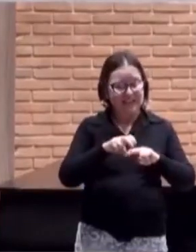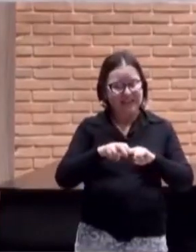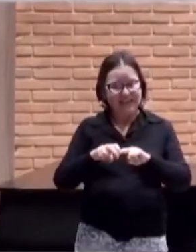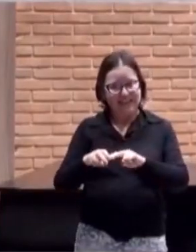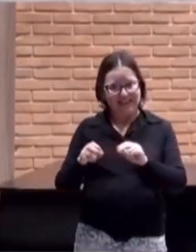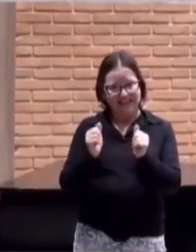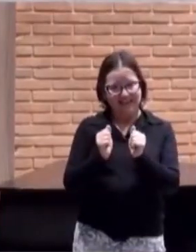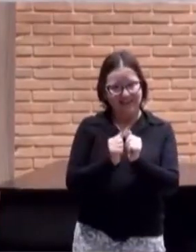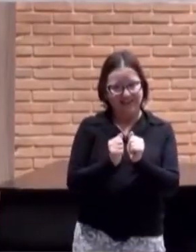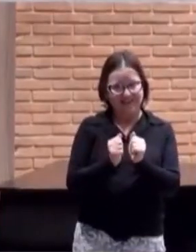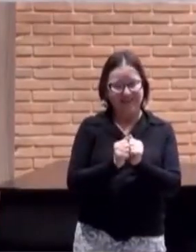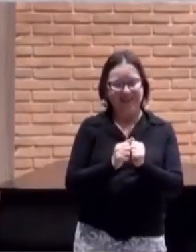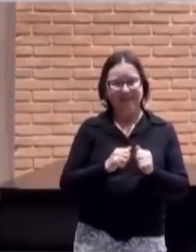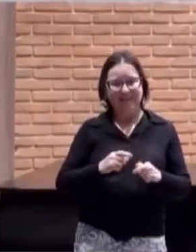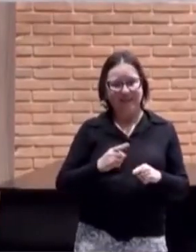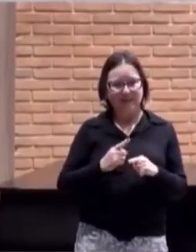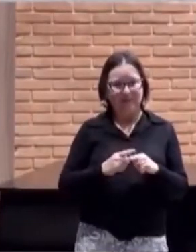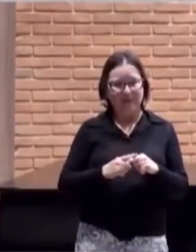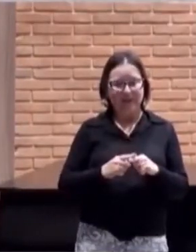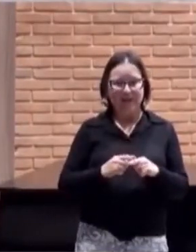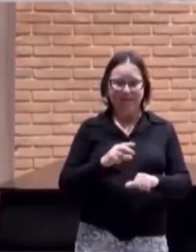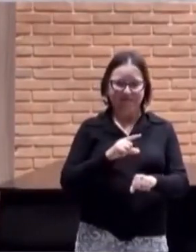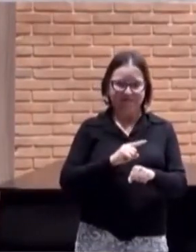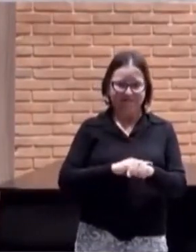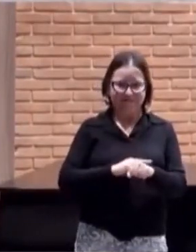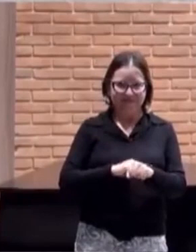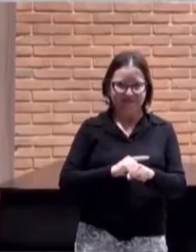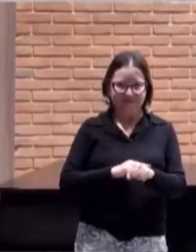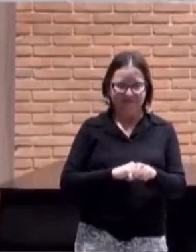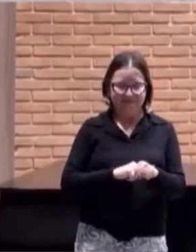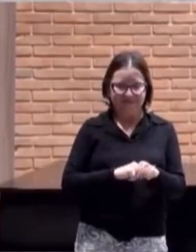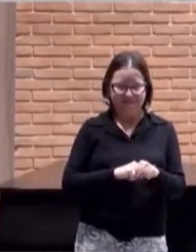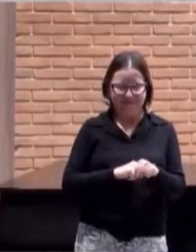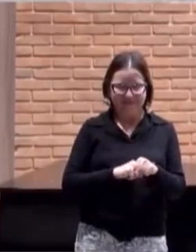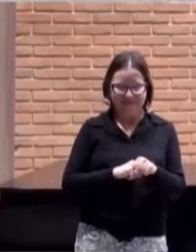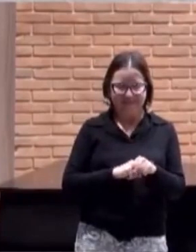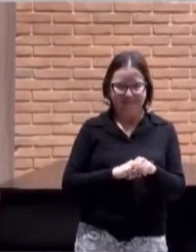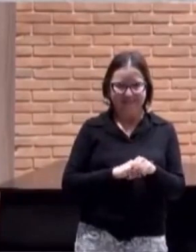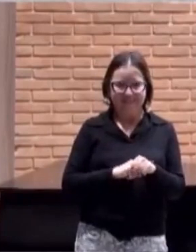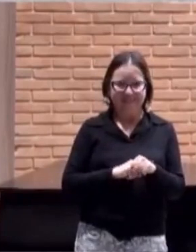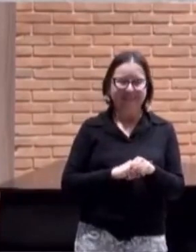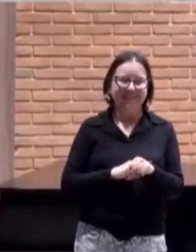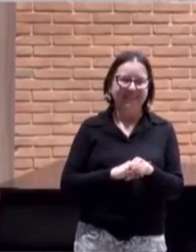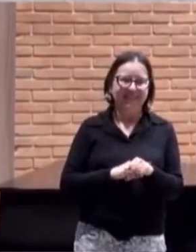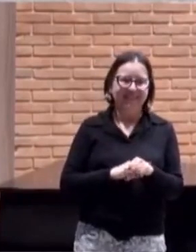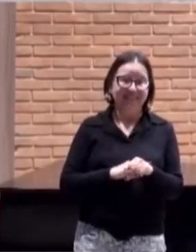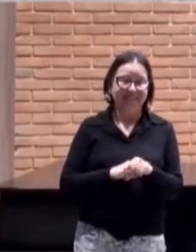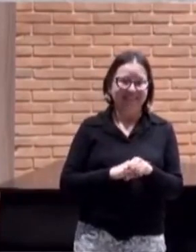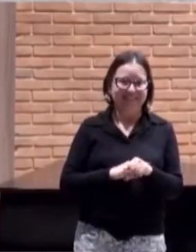Porque esta é um momento de transferência